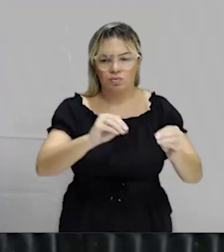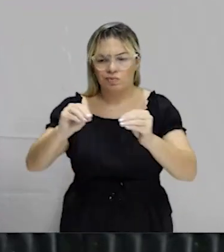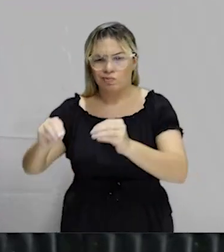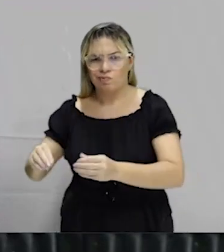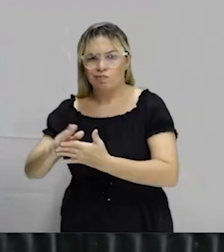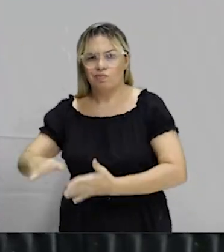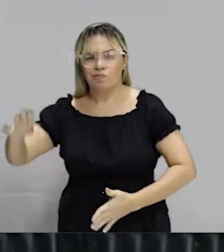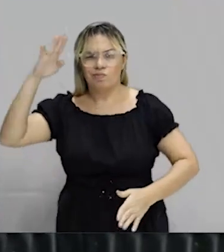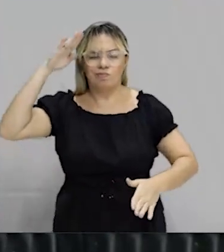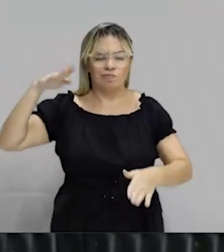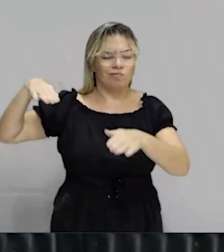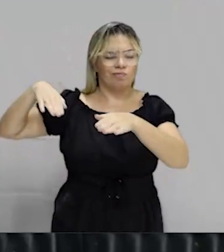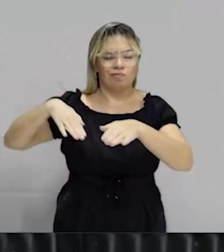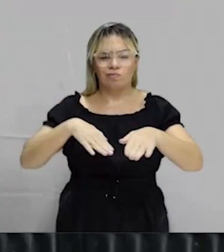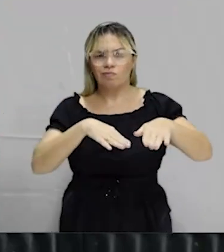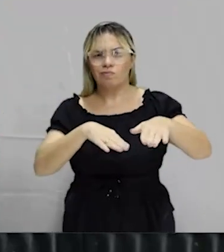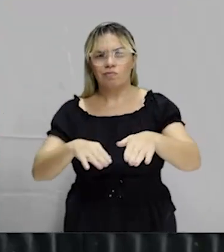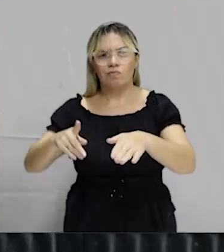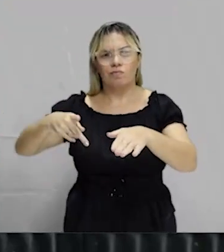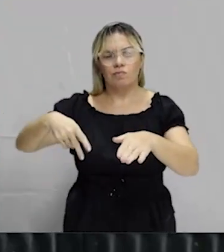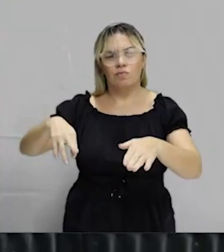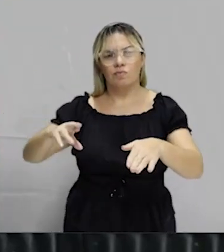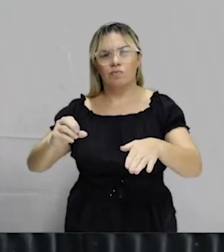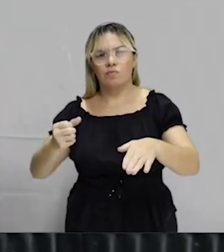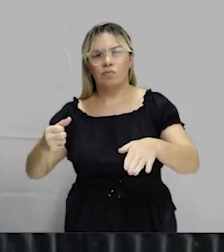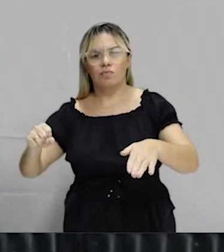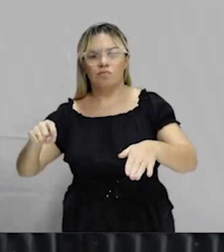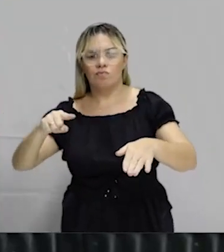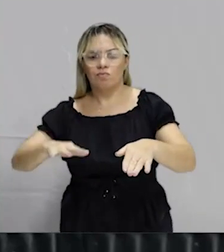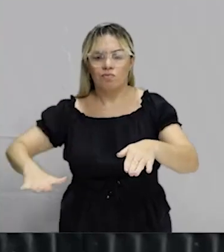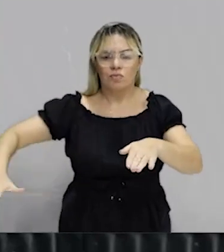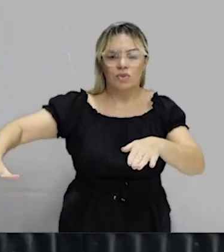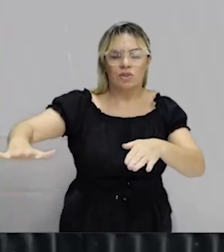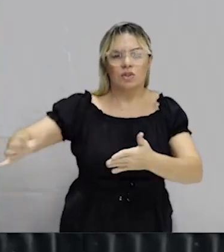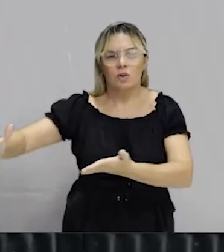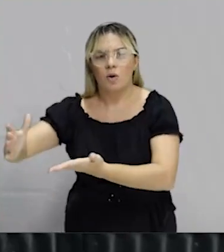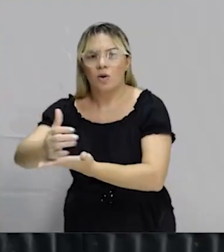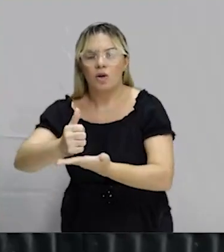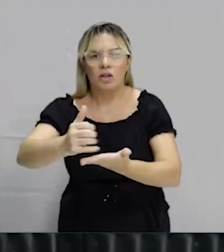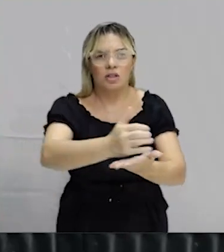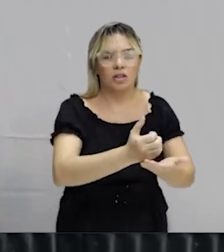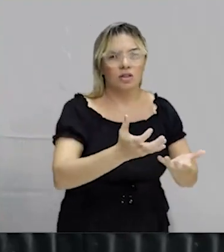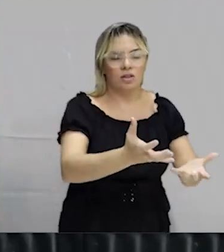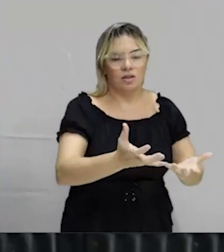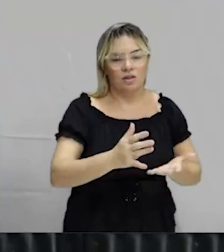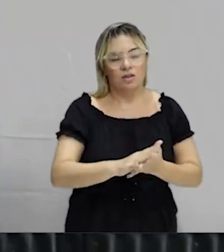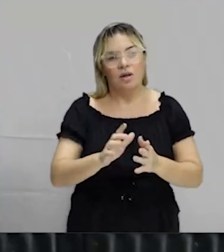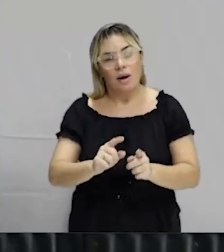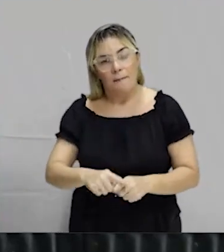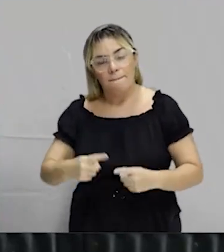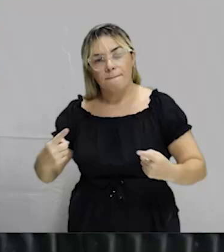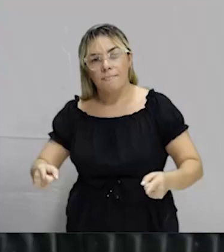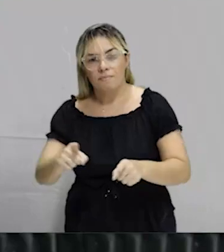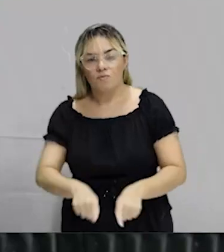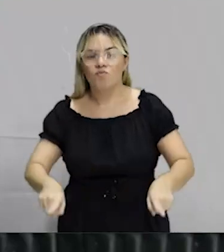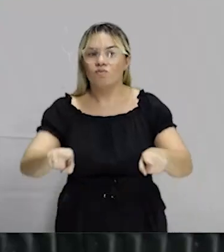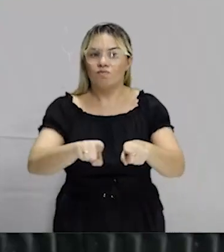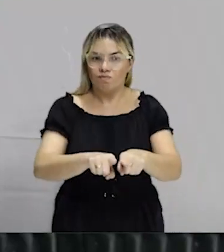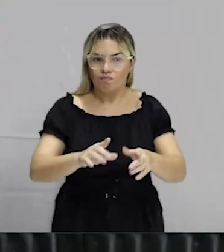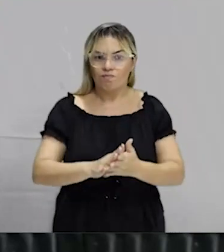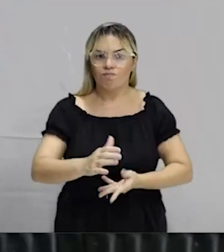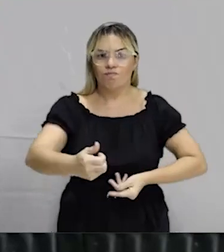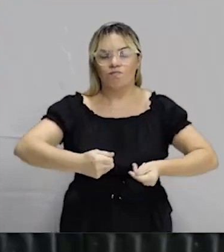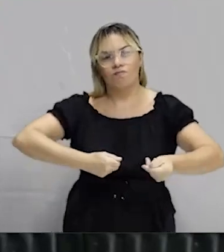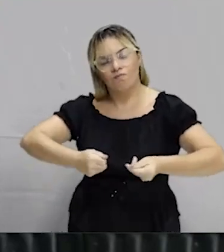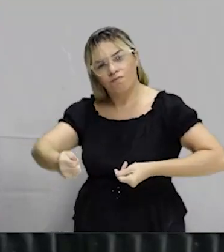militares do exército dos persas sobre os territórios conquistados, mas também para administrar de uma forma